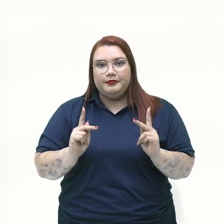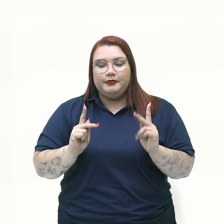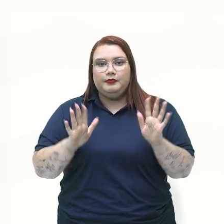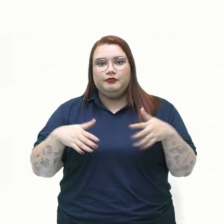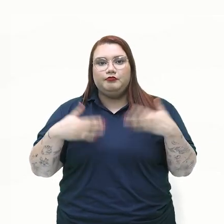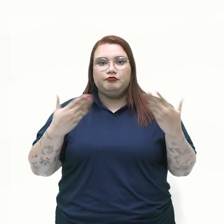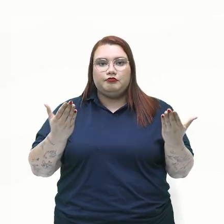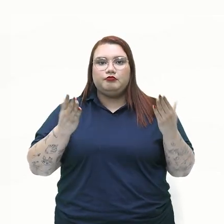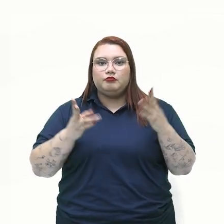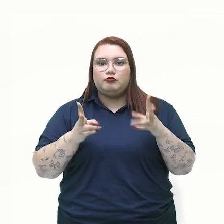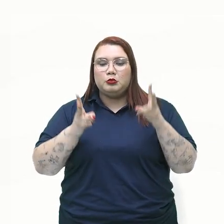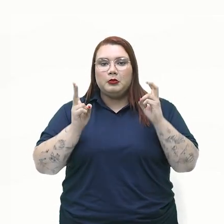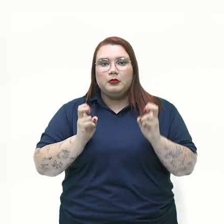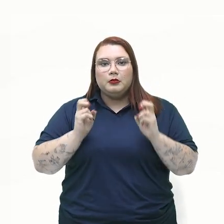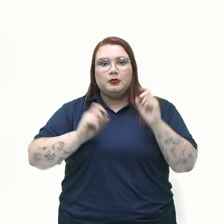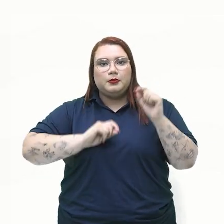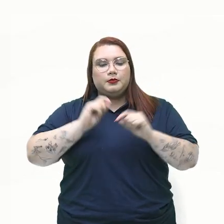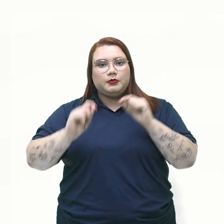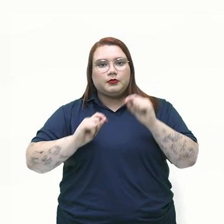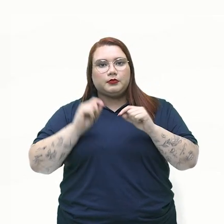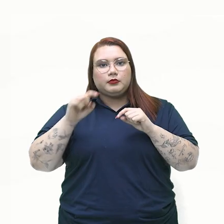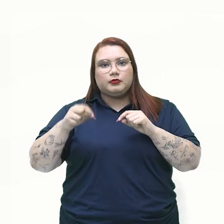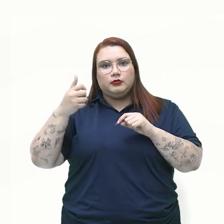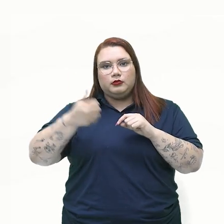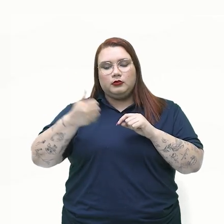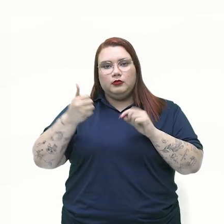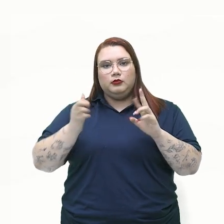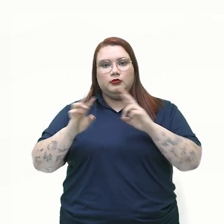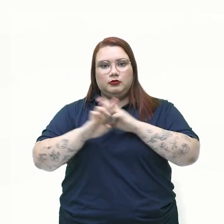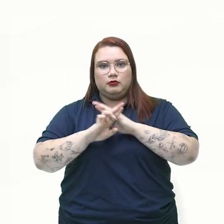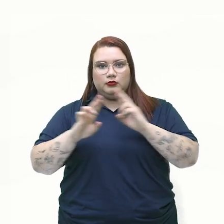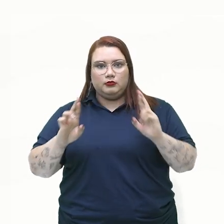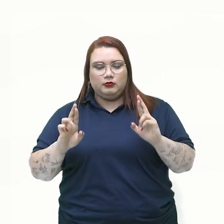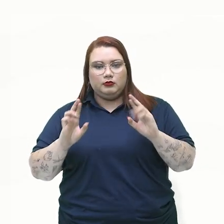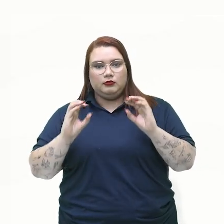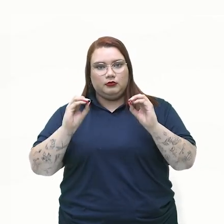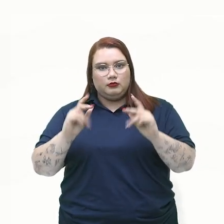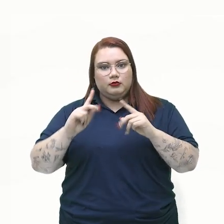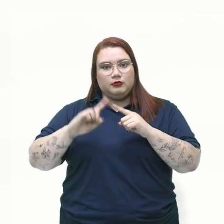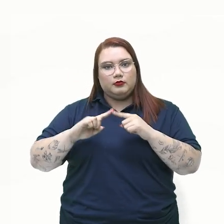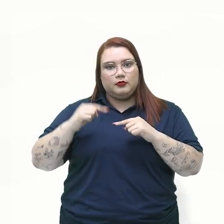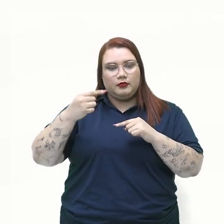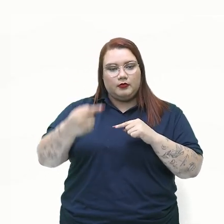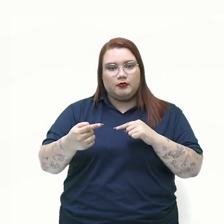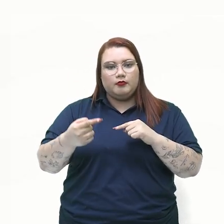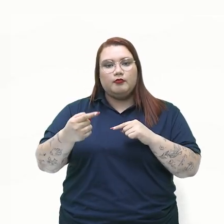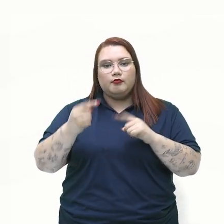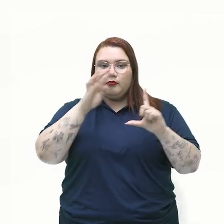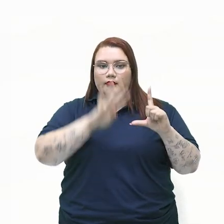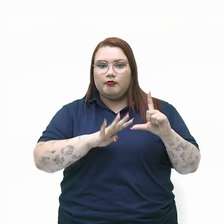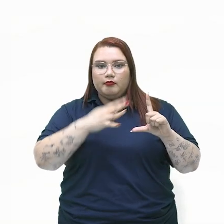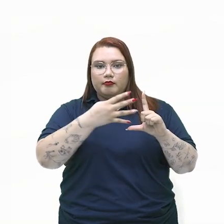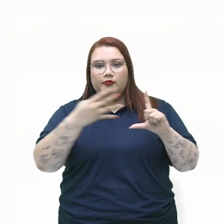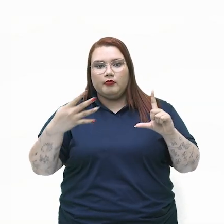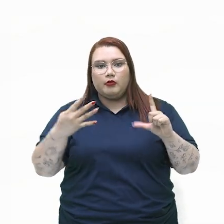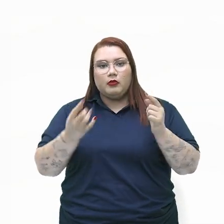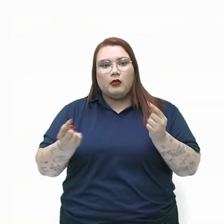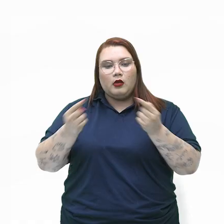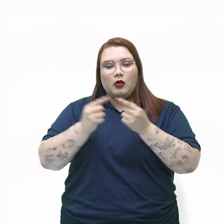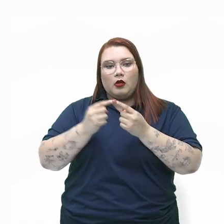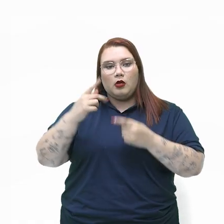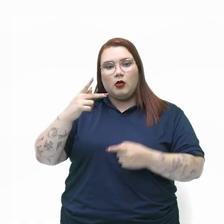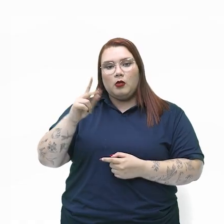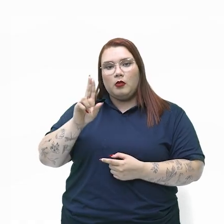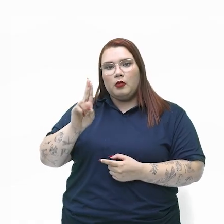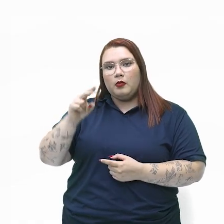tá bom? Então, aí a gente observou essa primeira relação. Vamos ao próximo quadro, né? O quadro de